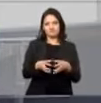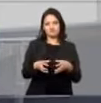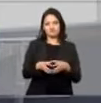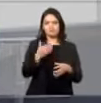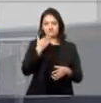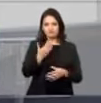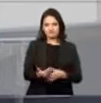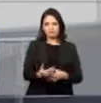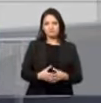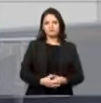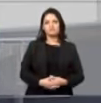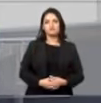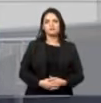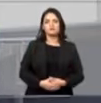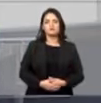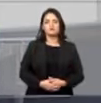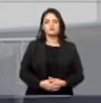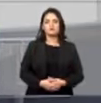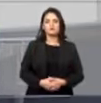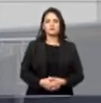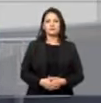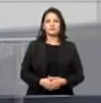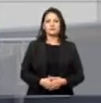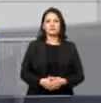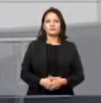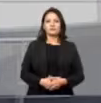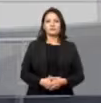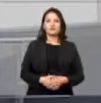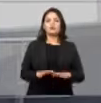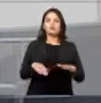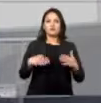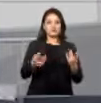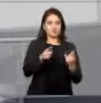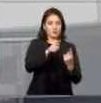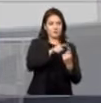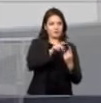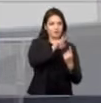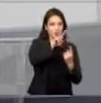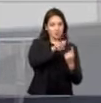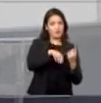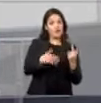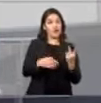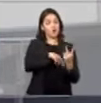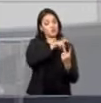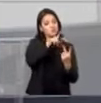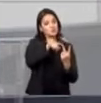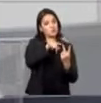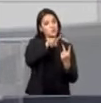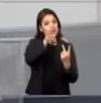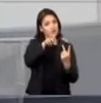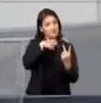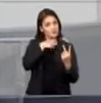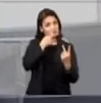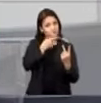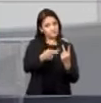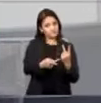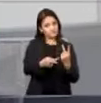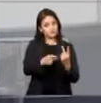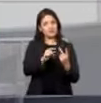Isso é com relação ao primeiro coelho. O segundo coelho é